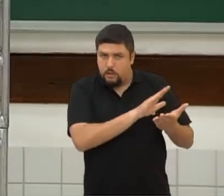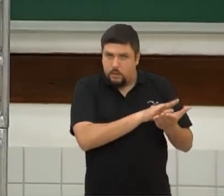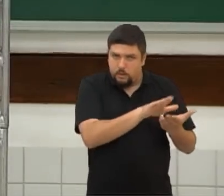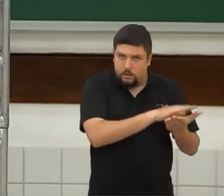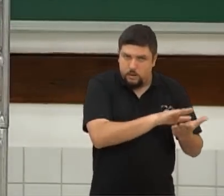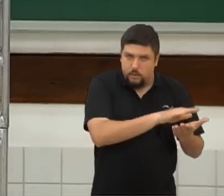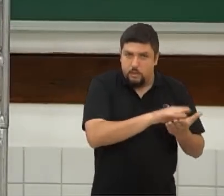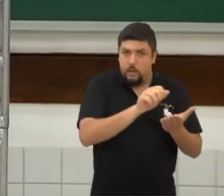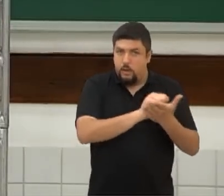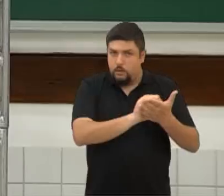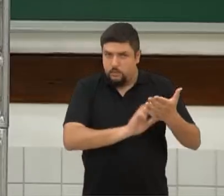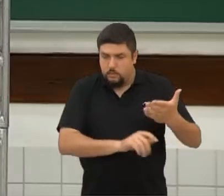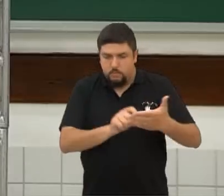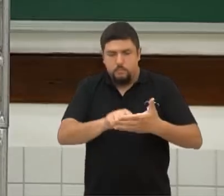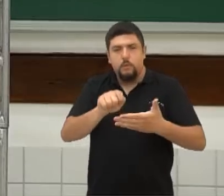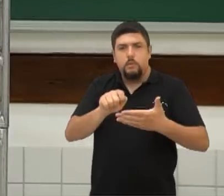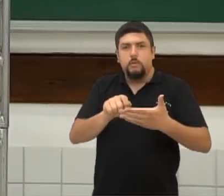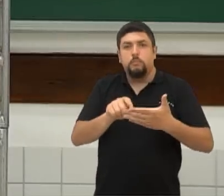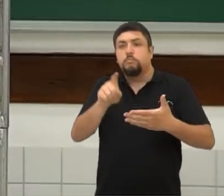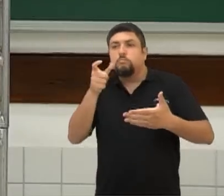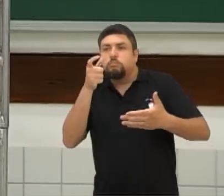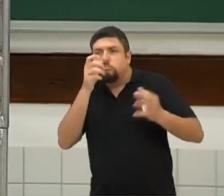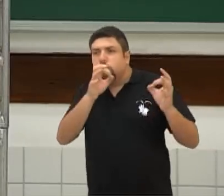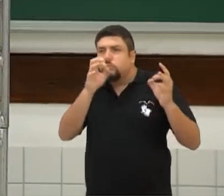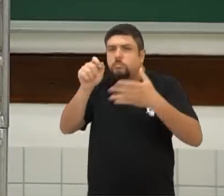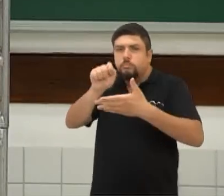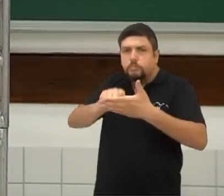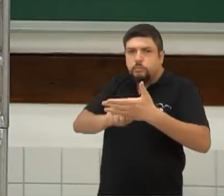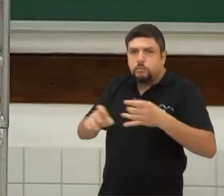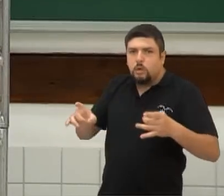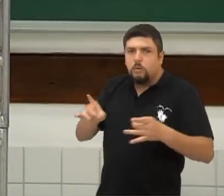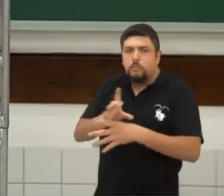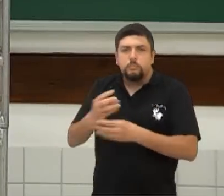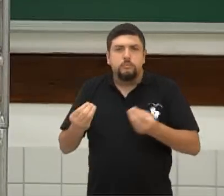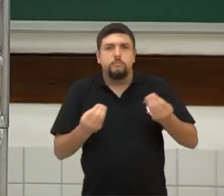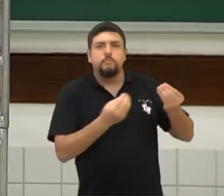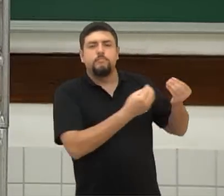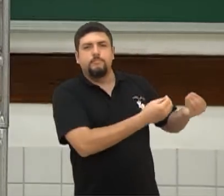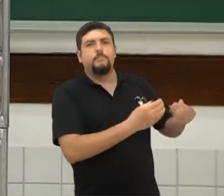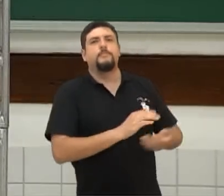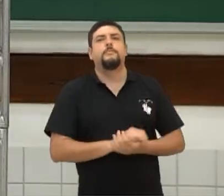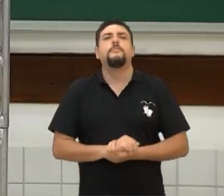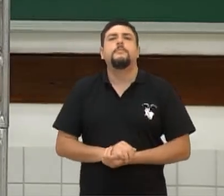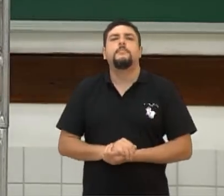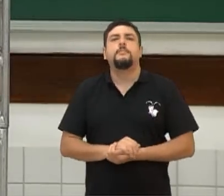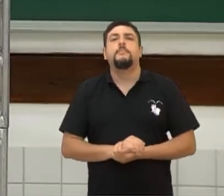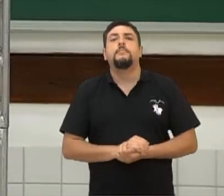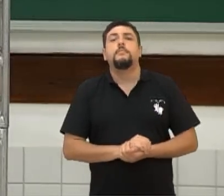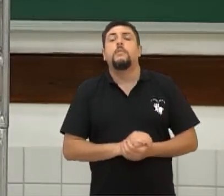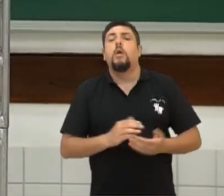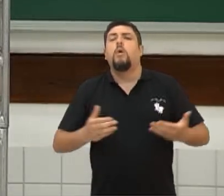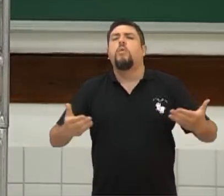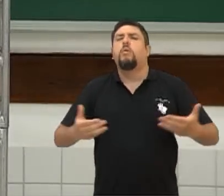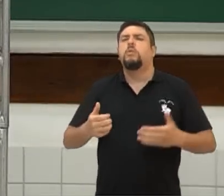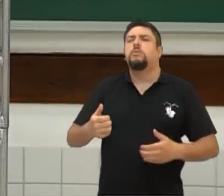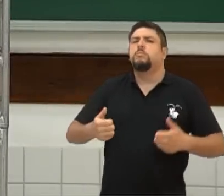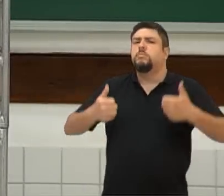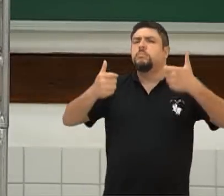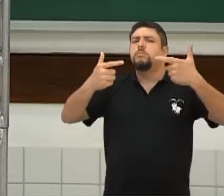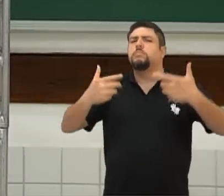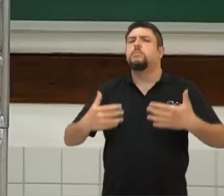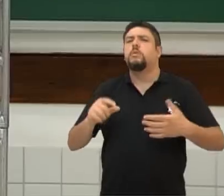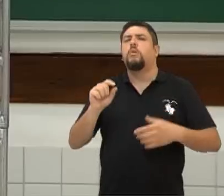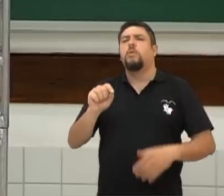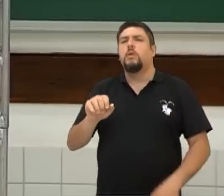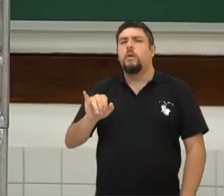impressas na data programada no seu colégio, ok? Tranquilo? Hoje nós vamos falar sobre o gênero